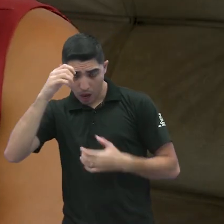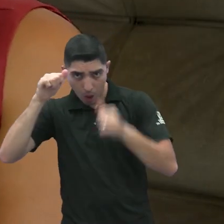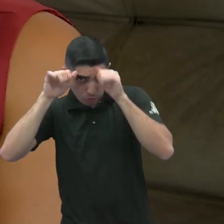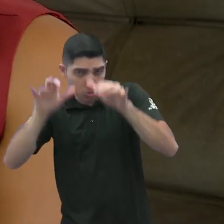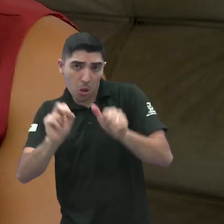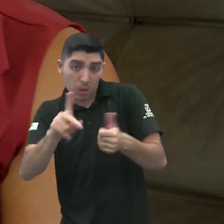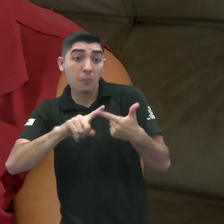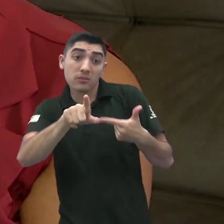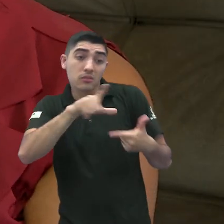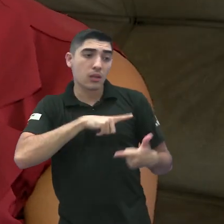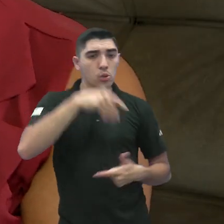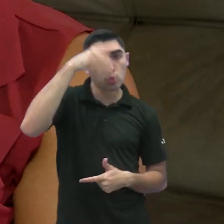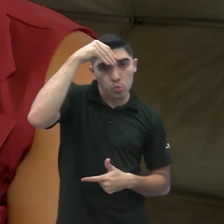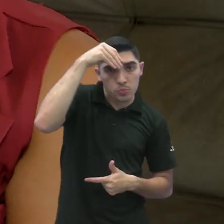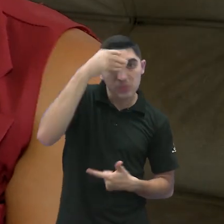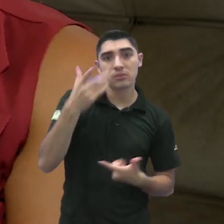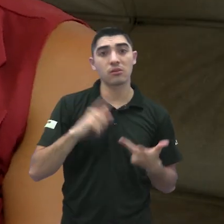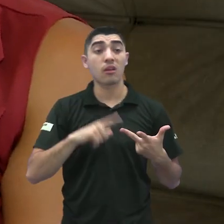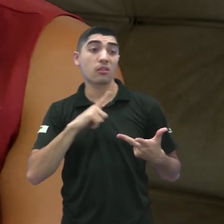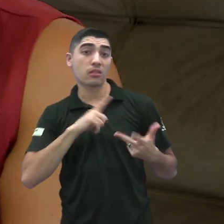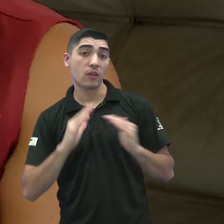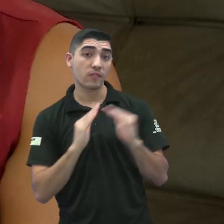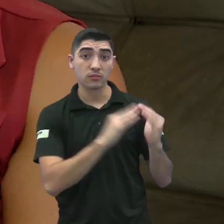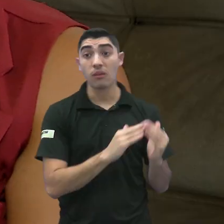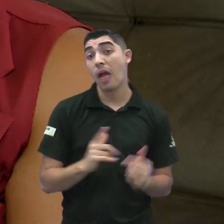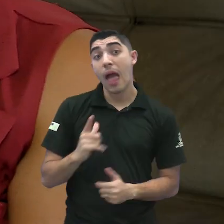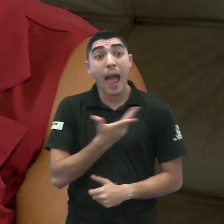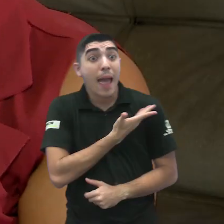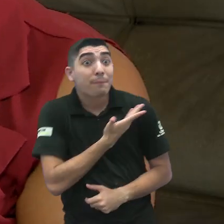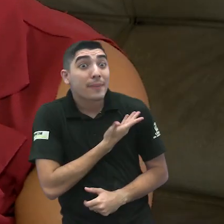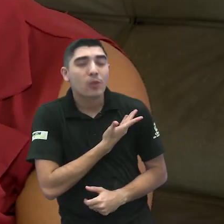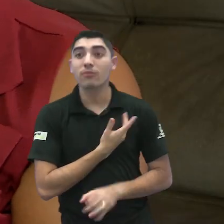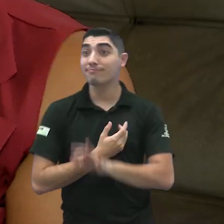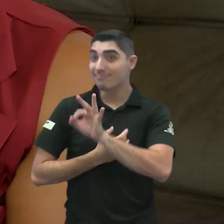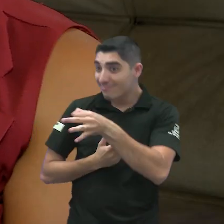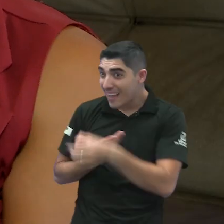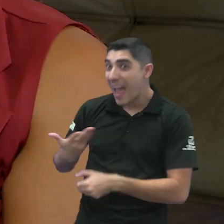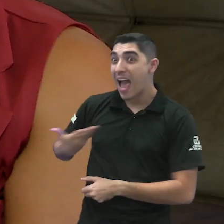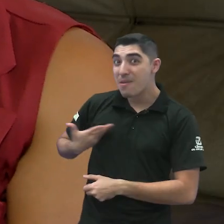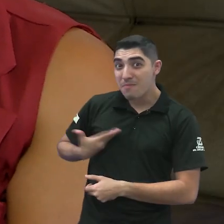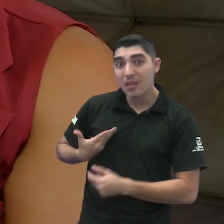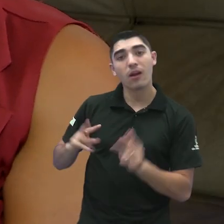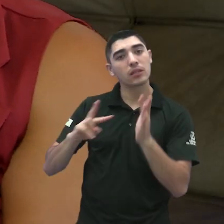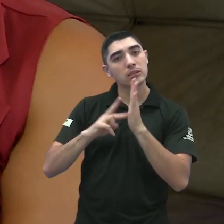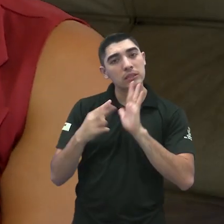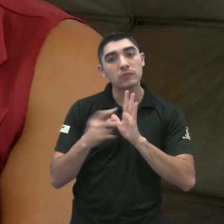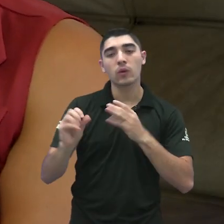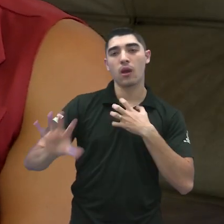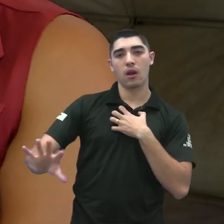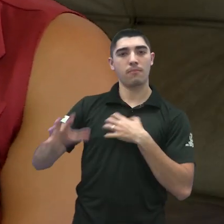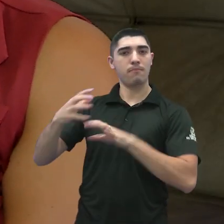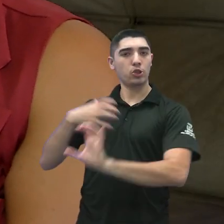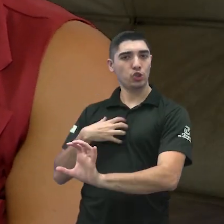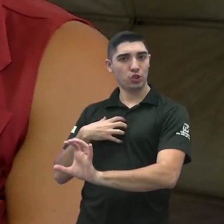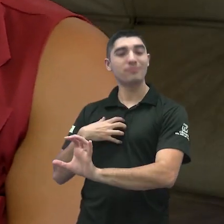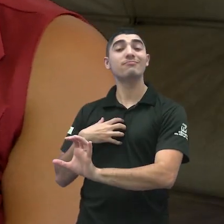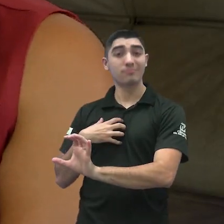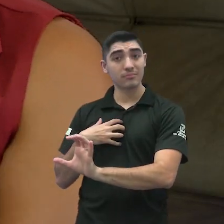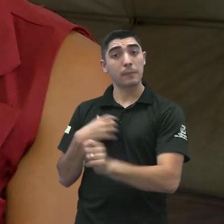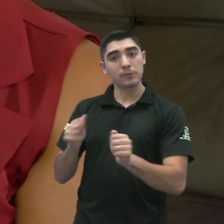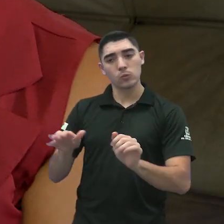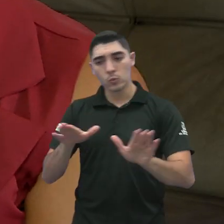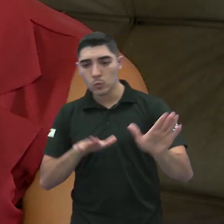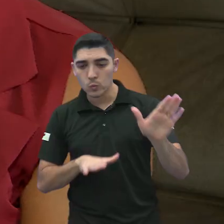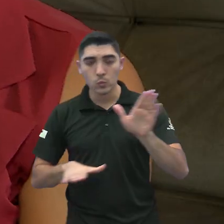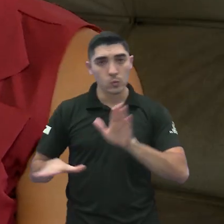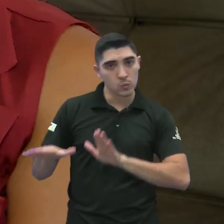um sobrinho, eu tenho um vizinho. Então pensar no outro, um amigo. Ter empatia é isso, pensar com cuidado. Não